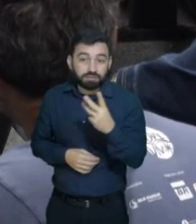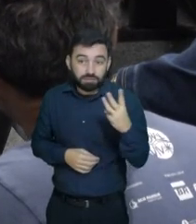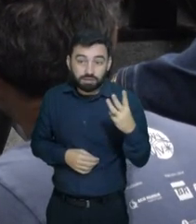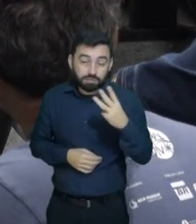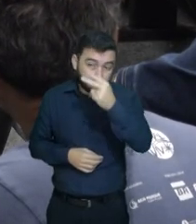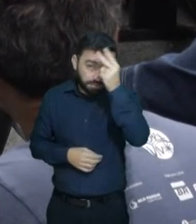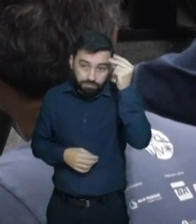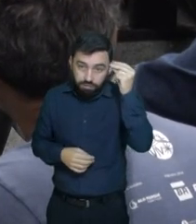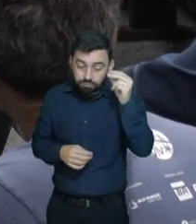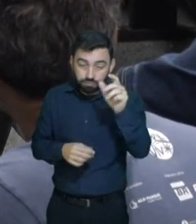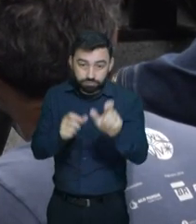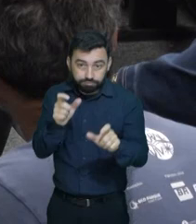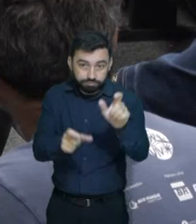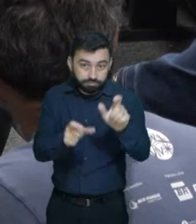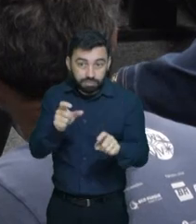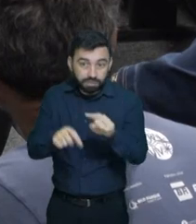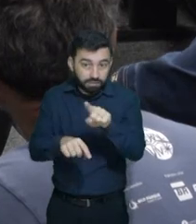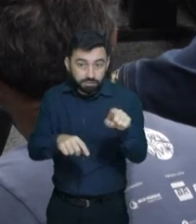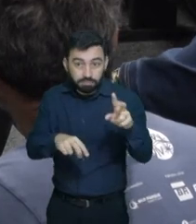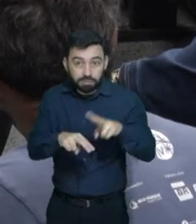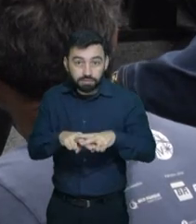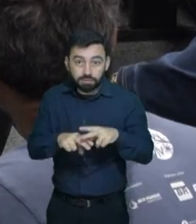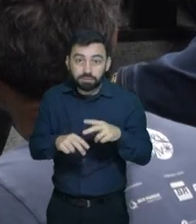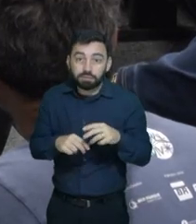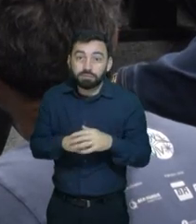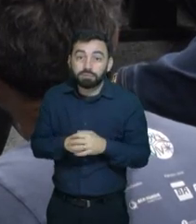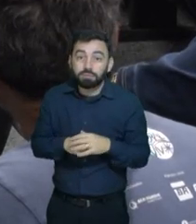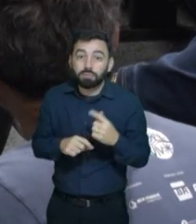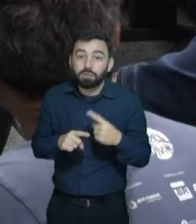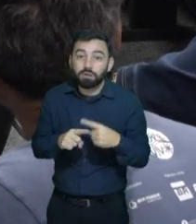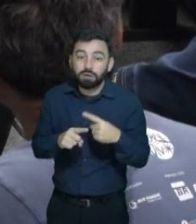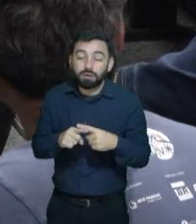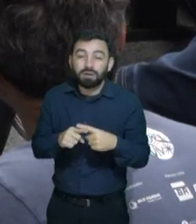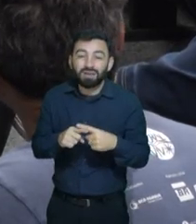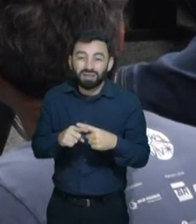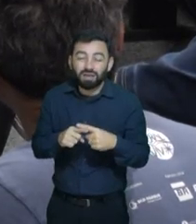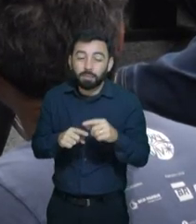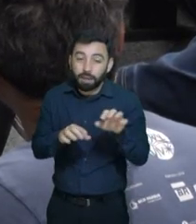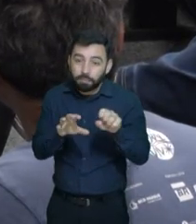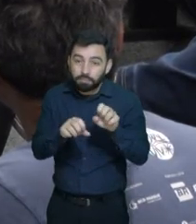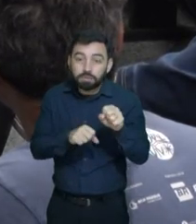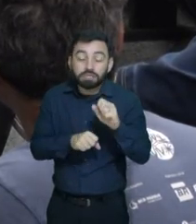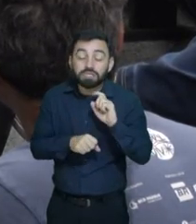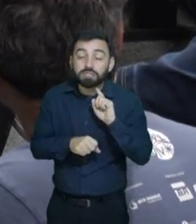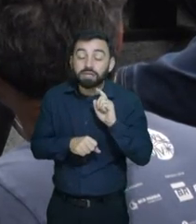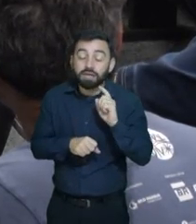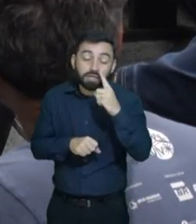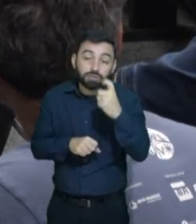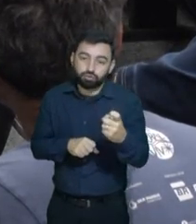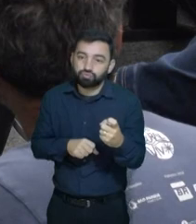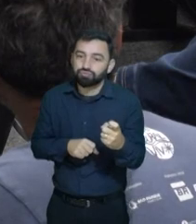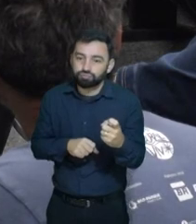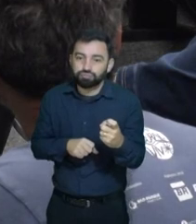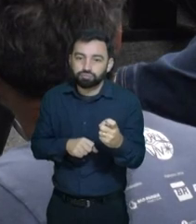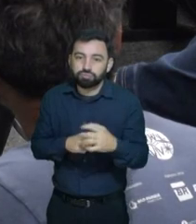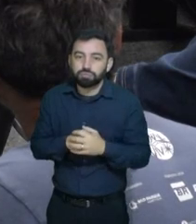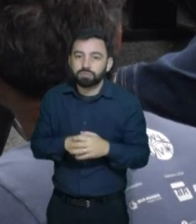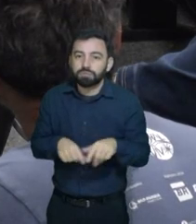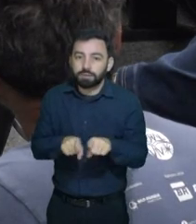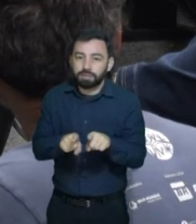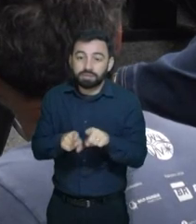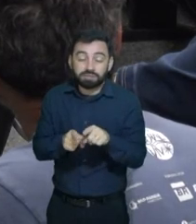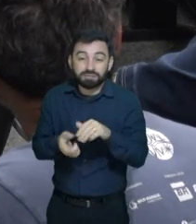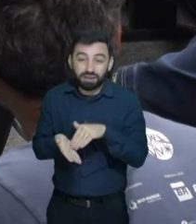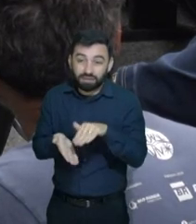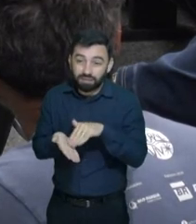23 prefeitos presos, né? Virou caso de polícia envolvendo questão de coleta de lixo, né? Até aqui o secretário de